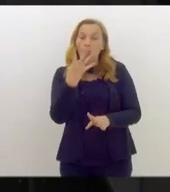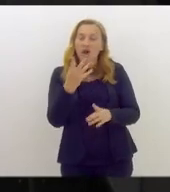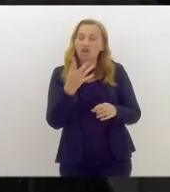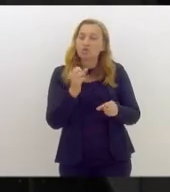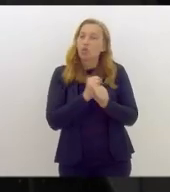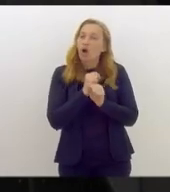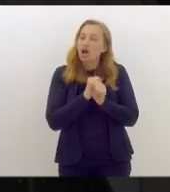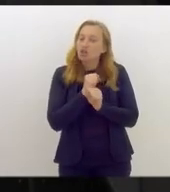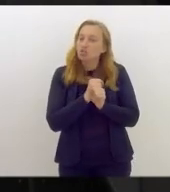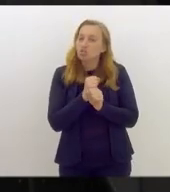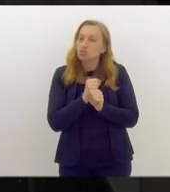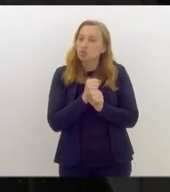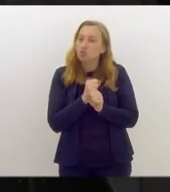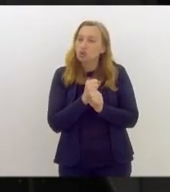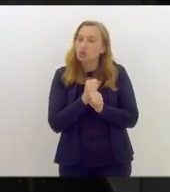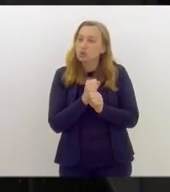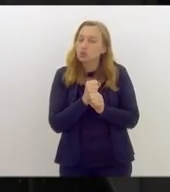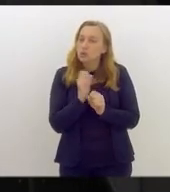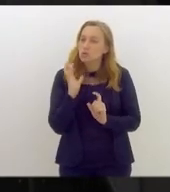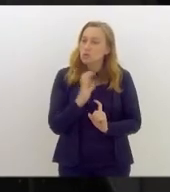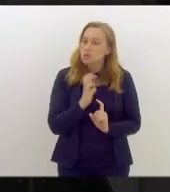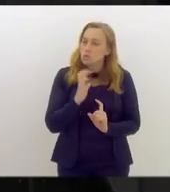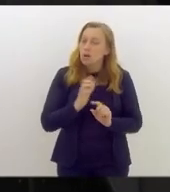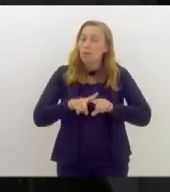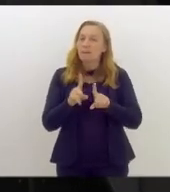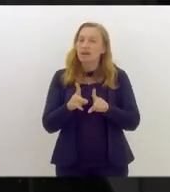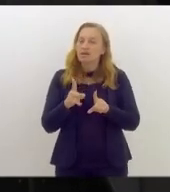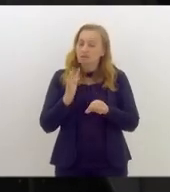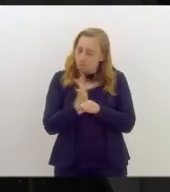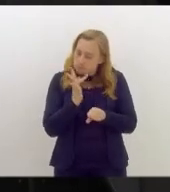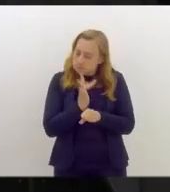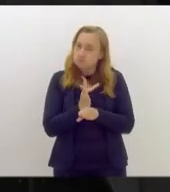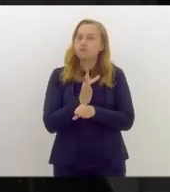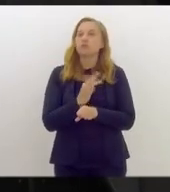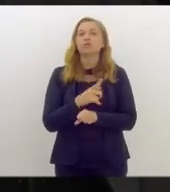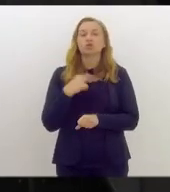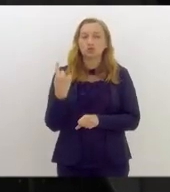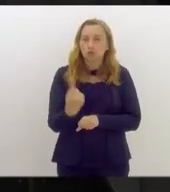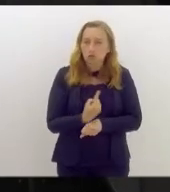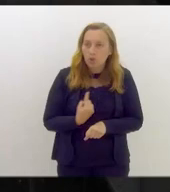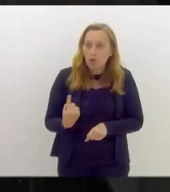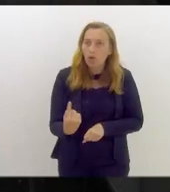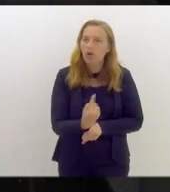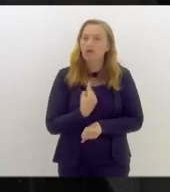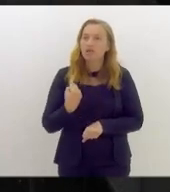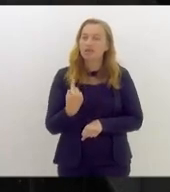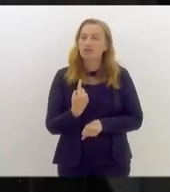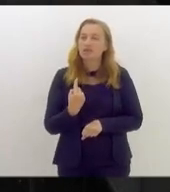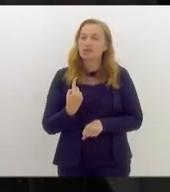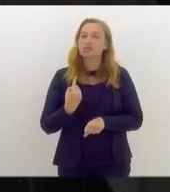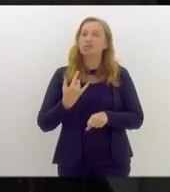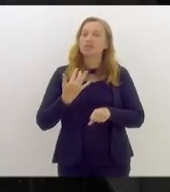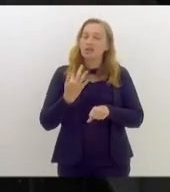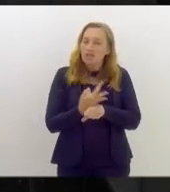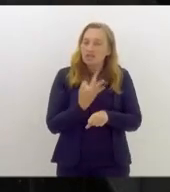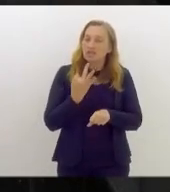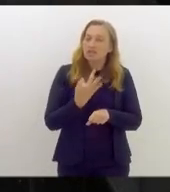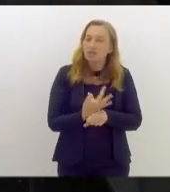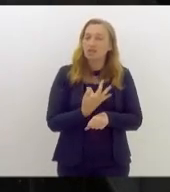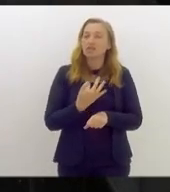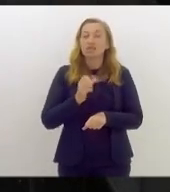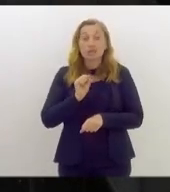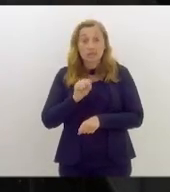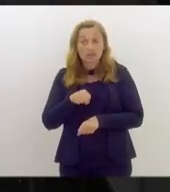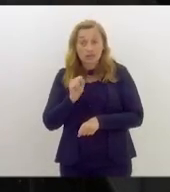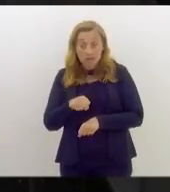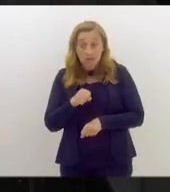nos arrochando mas a gente resistiu nós somos sementes nós somos resistência né a educação